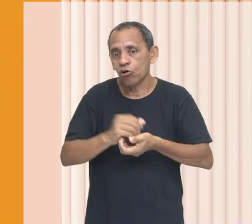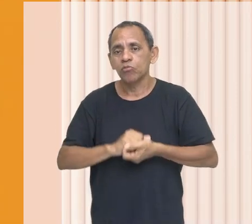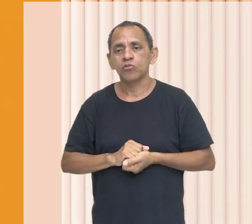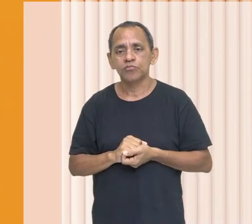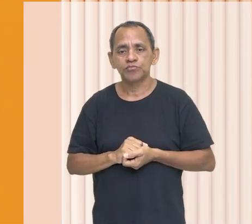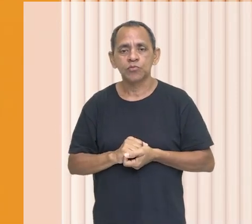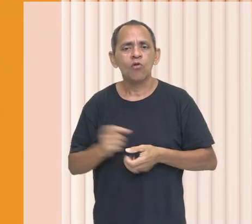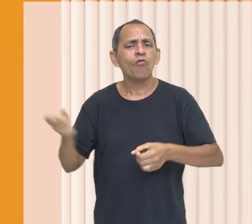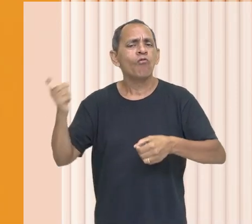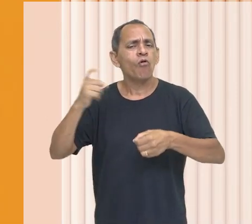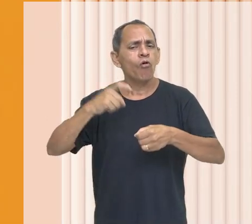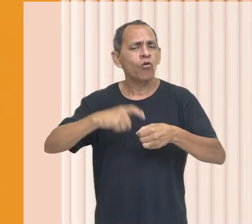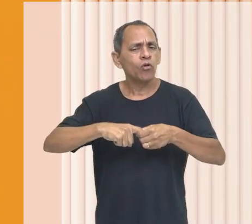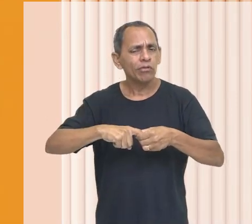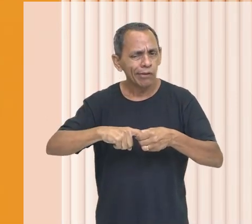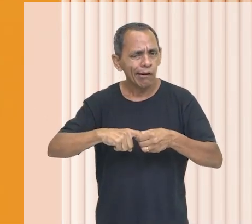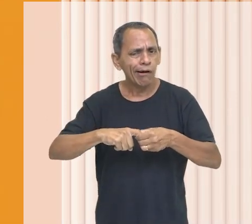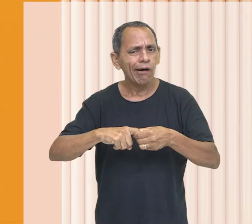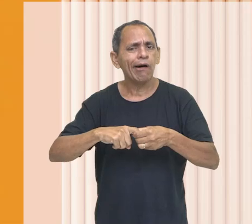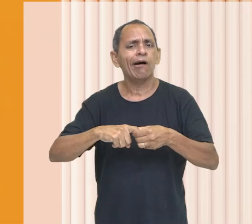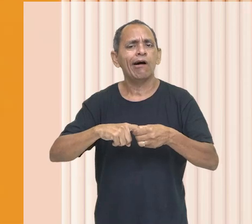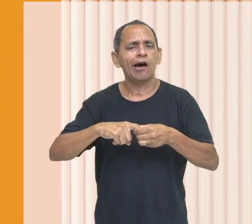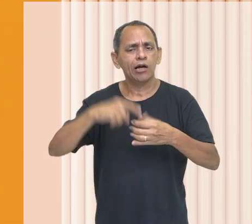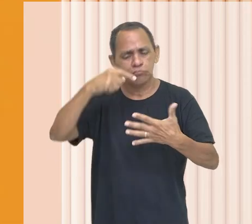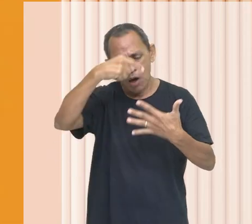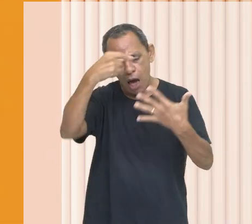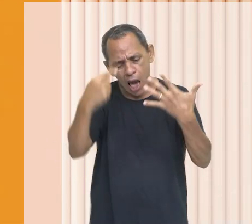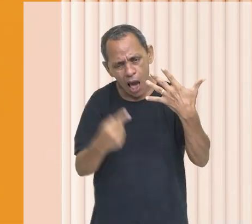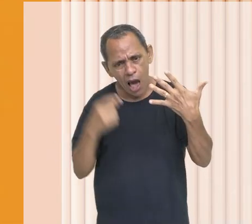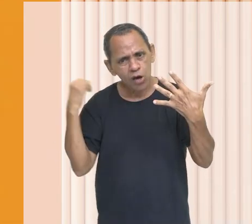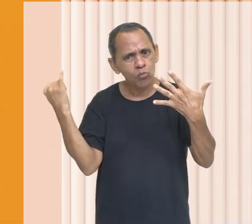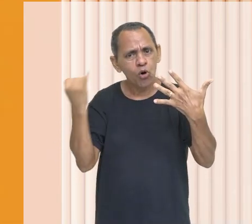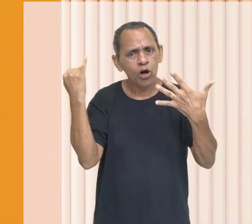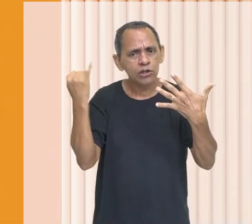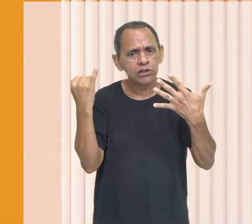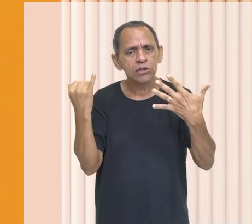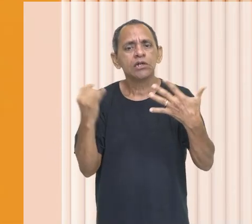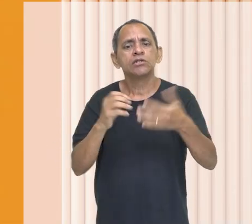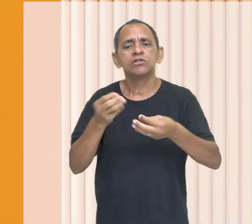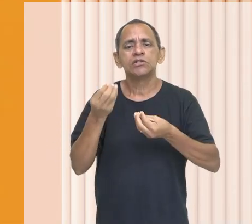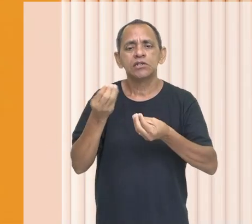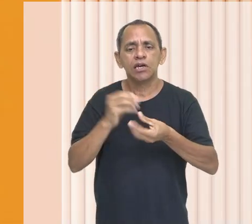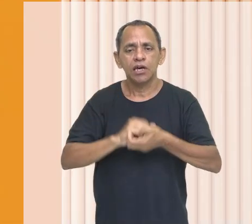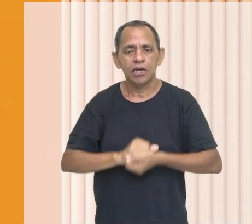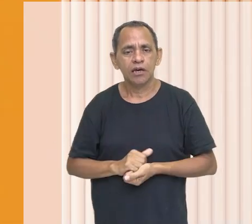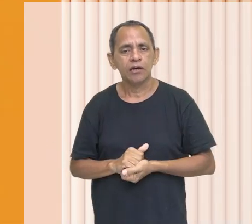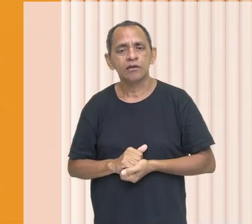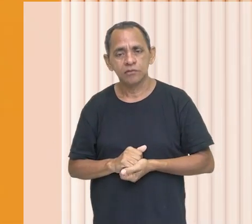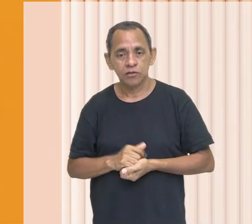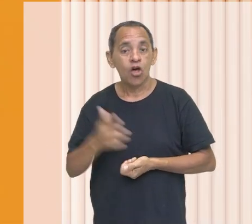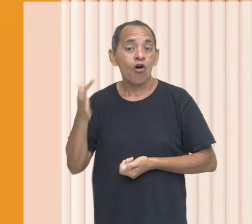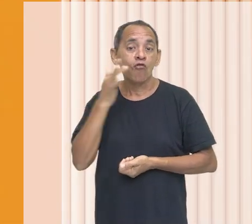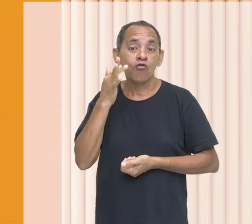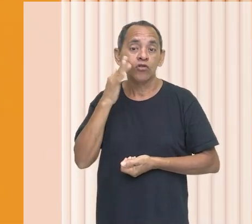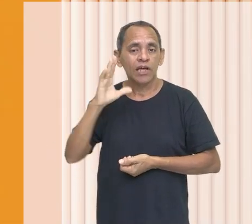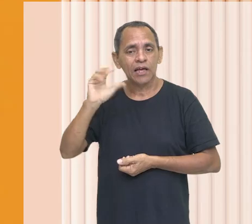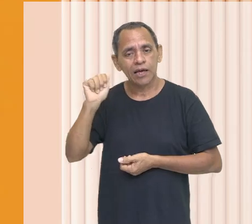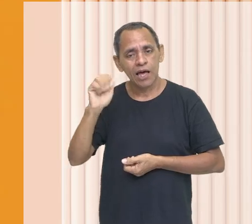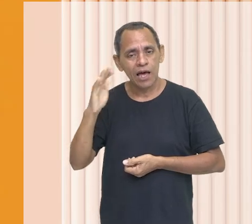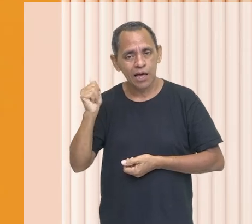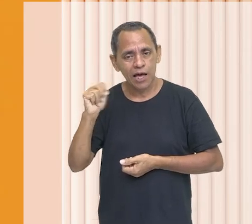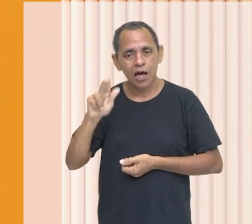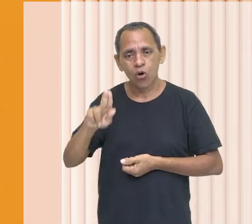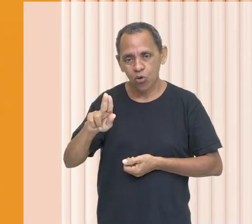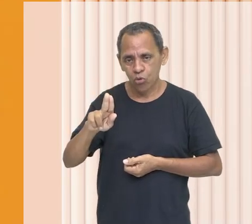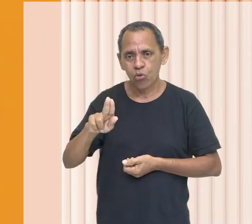de retomar um ponto importante que eu havia falado, que era a figura do cacau e da importância do